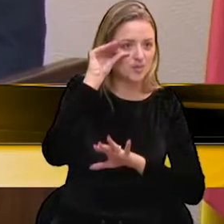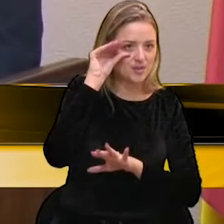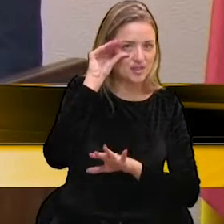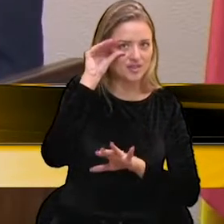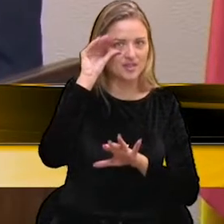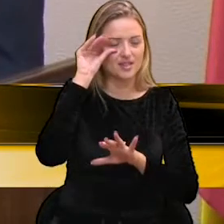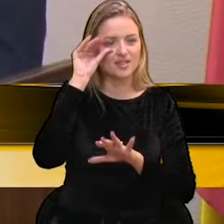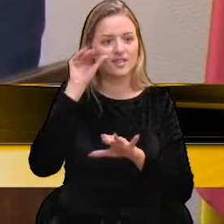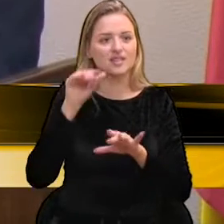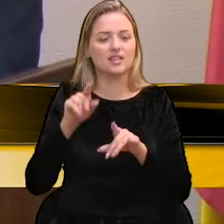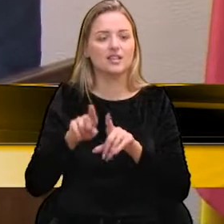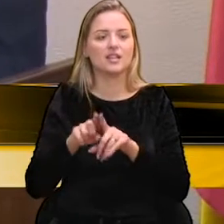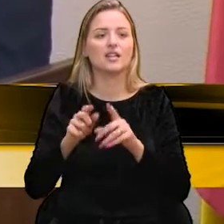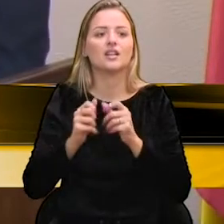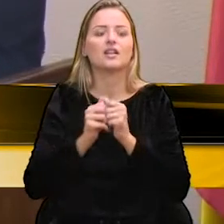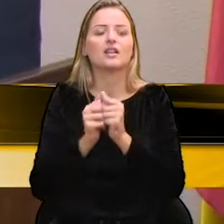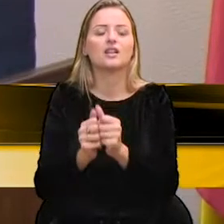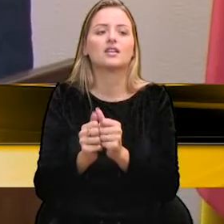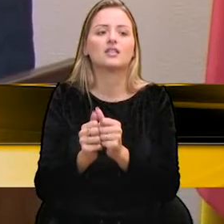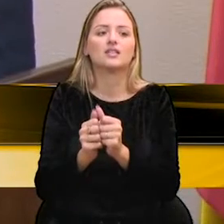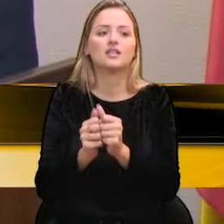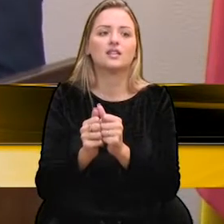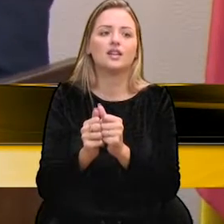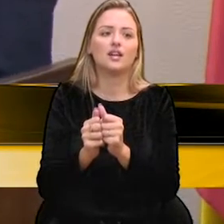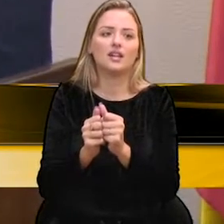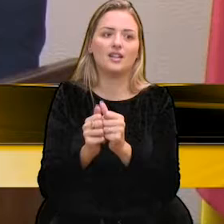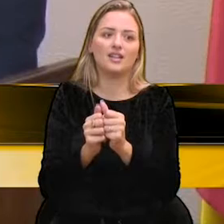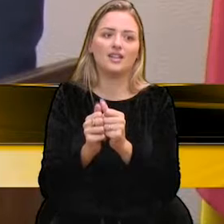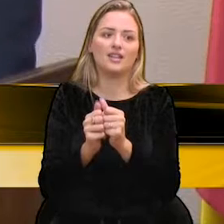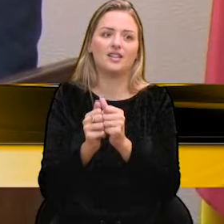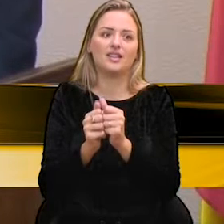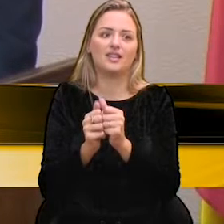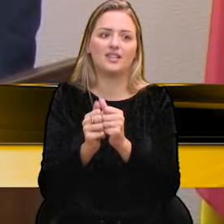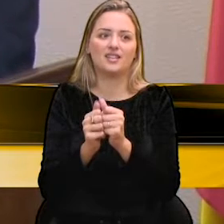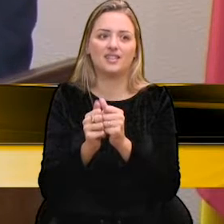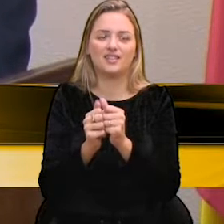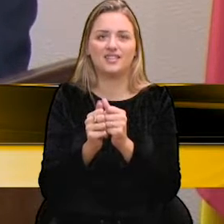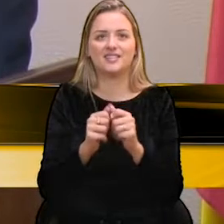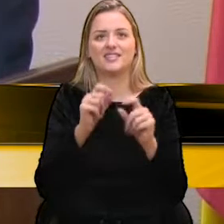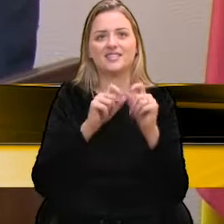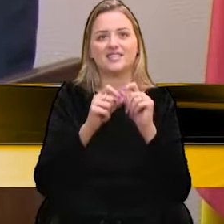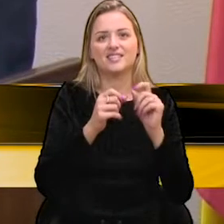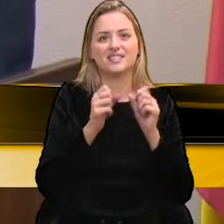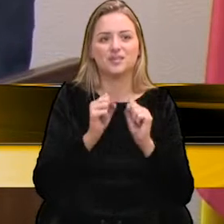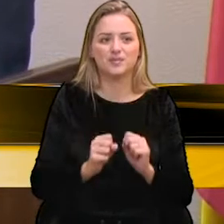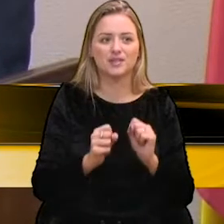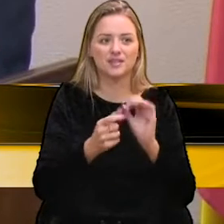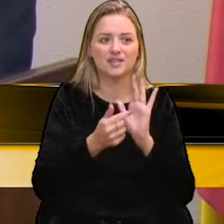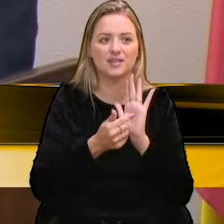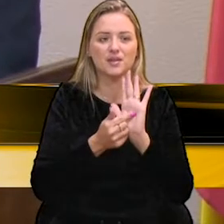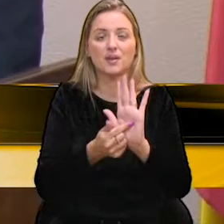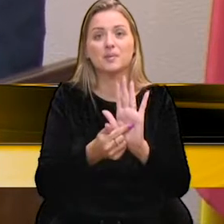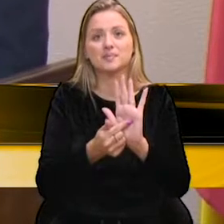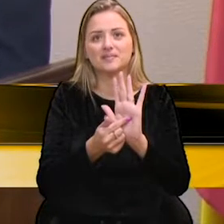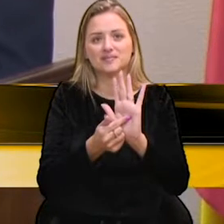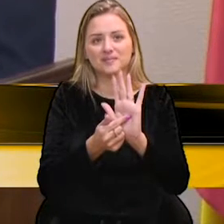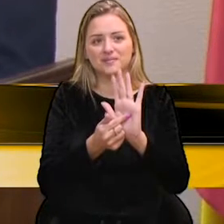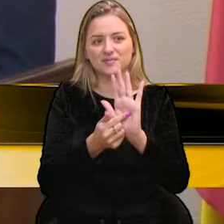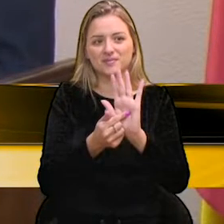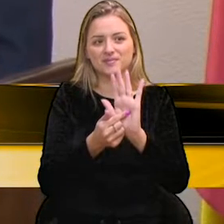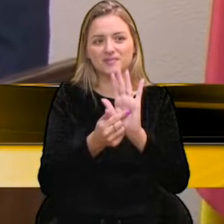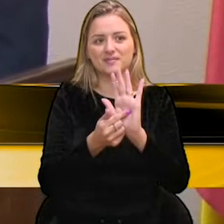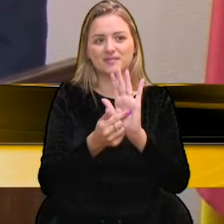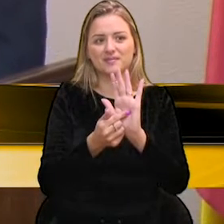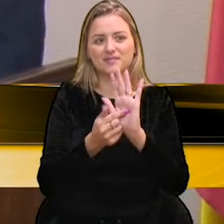nós não somos, né, a cidade, o país que está na hipervanguarda. Nós podemos mostrar os nossos processos produtivos, né? E